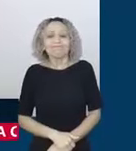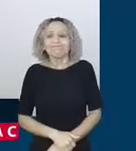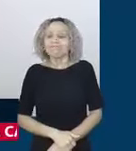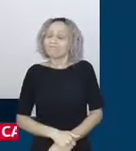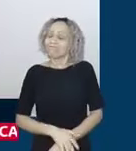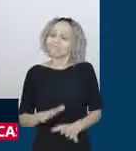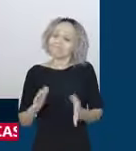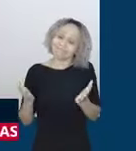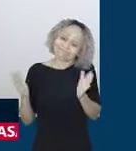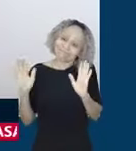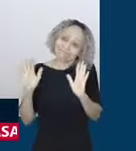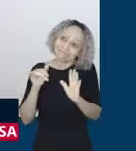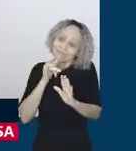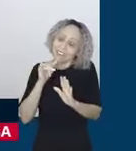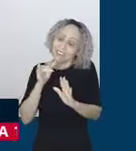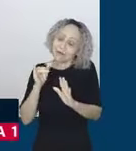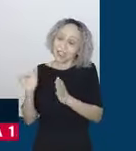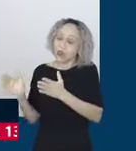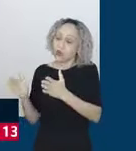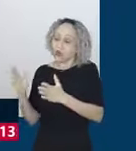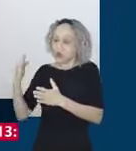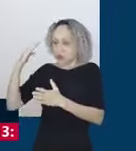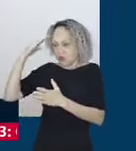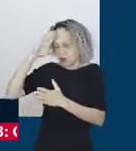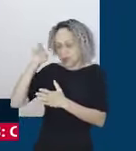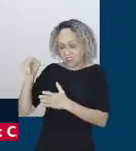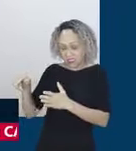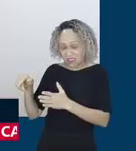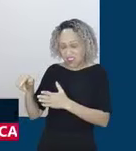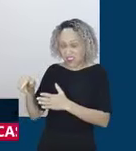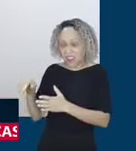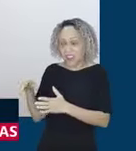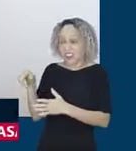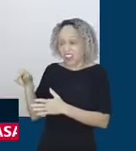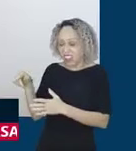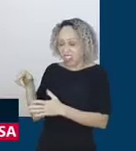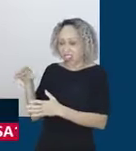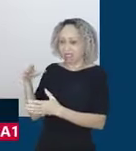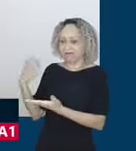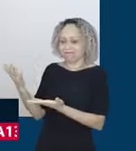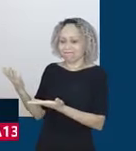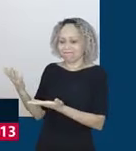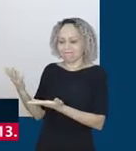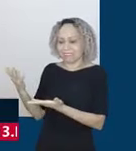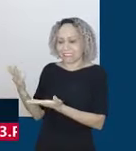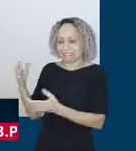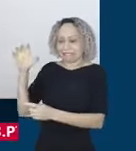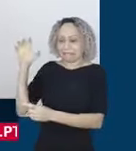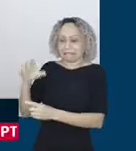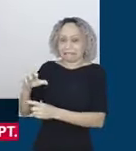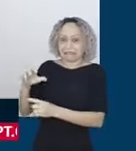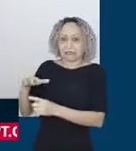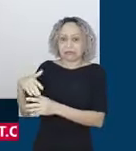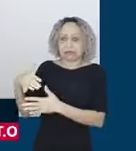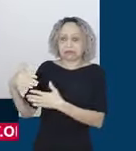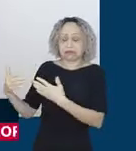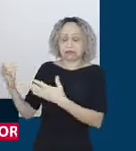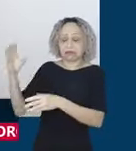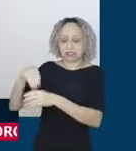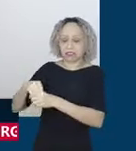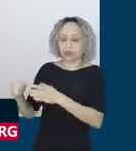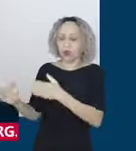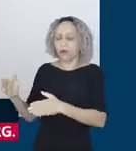governo anterior, 33 milhões de pessoas que passam fome. Temos